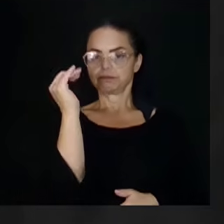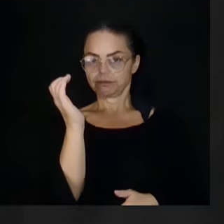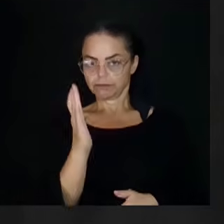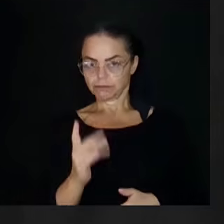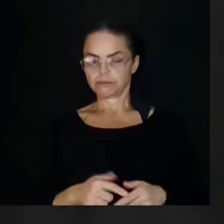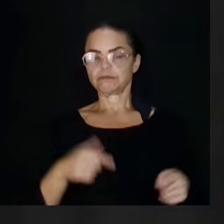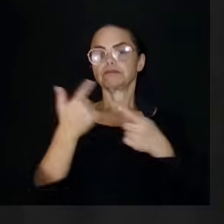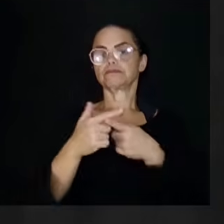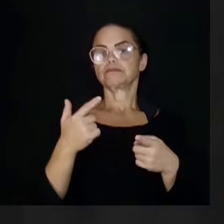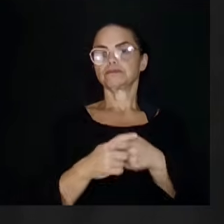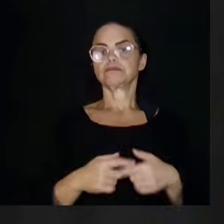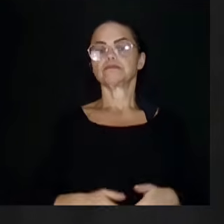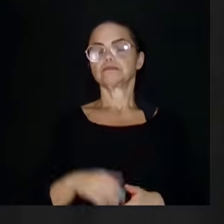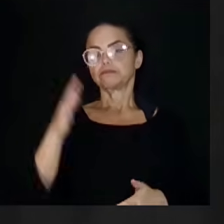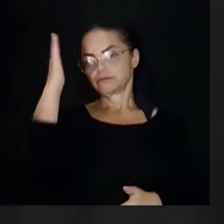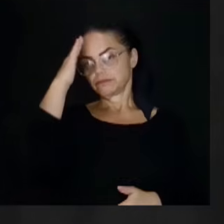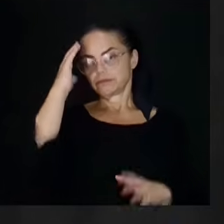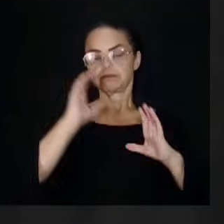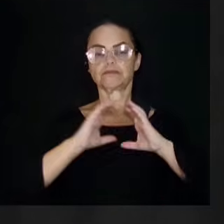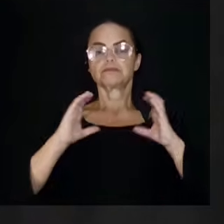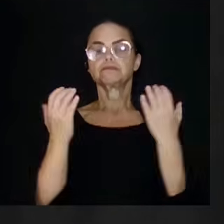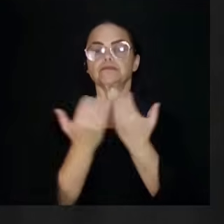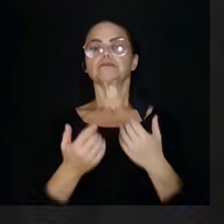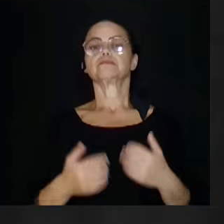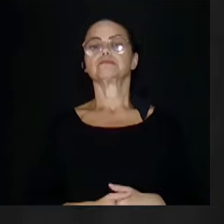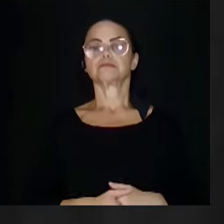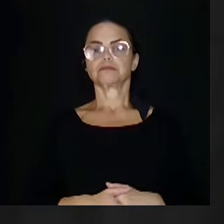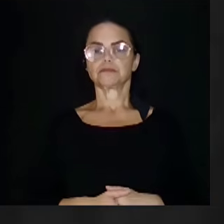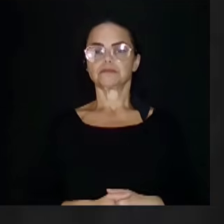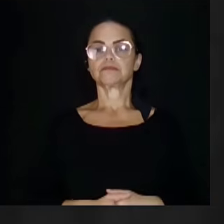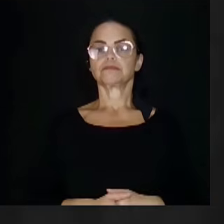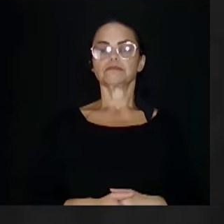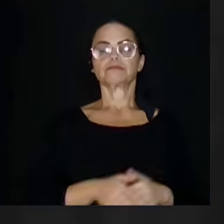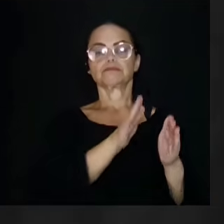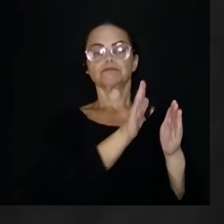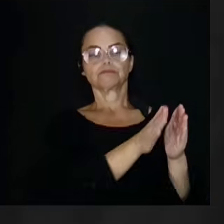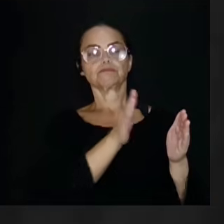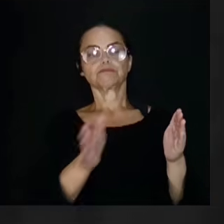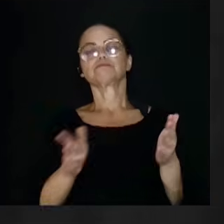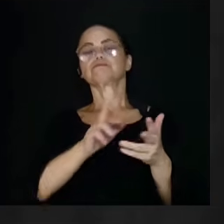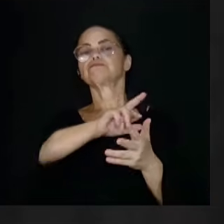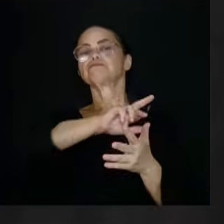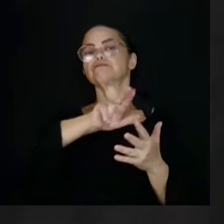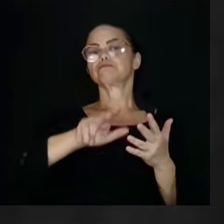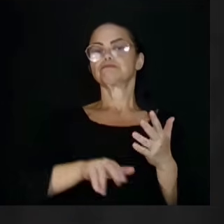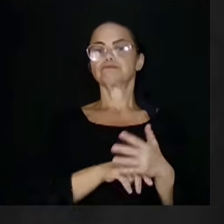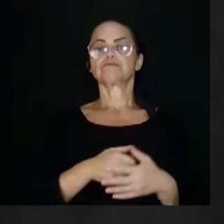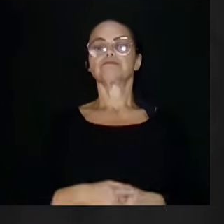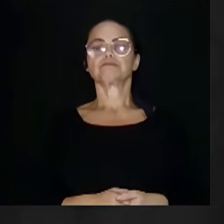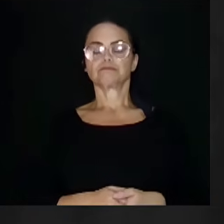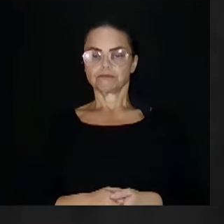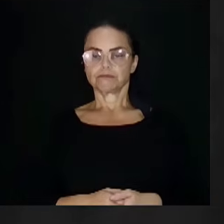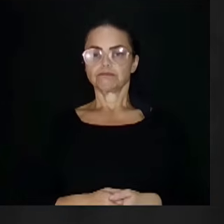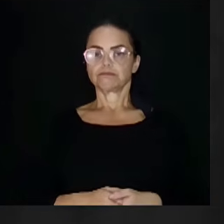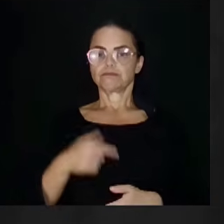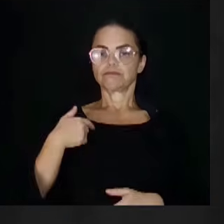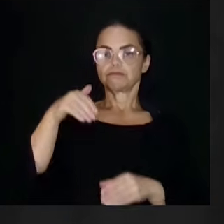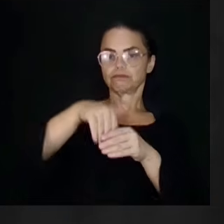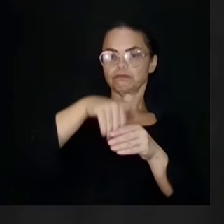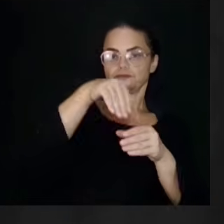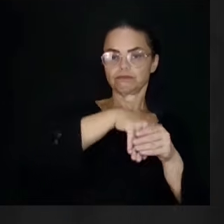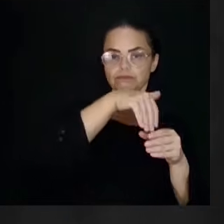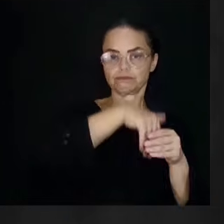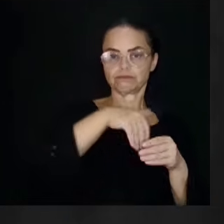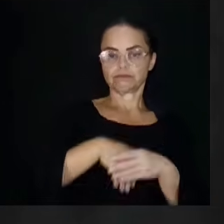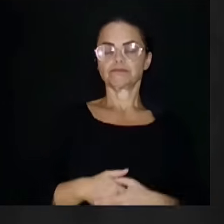que as conferências, elas são várias etapas, então a gente passa por votação para ser na etapa